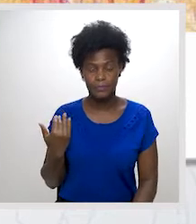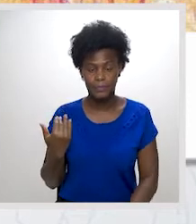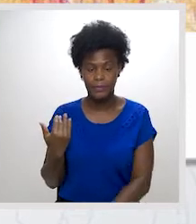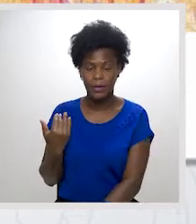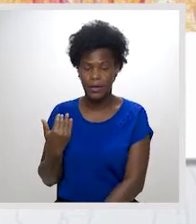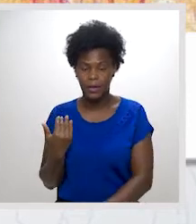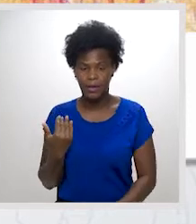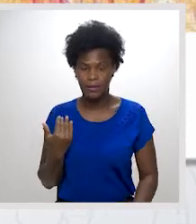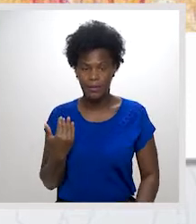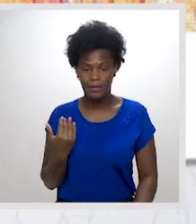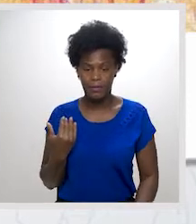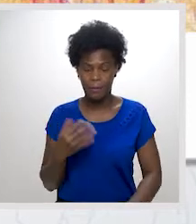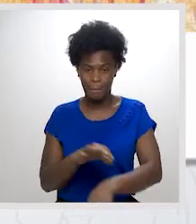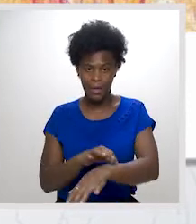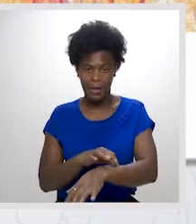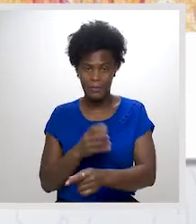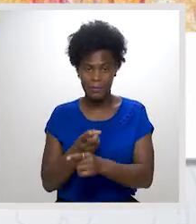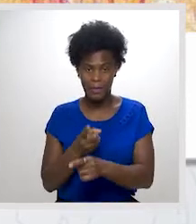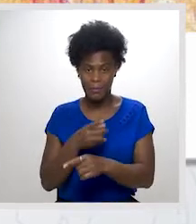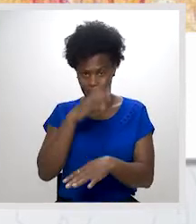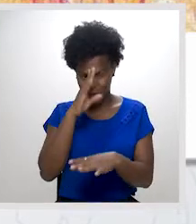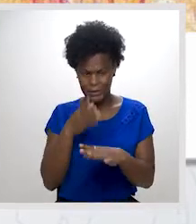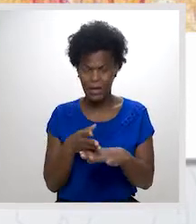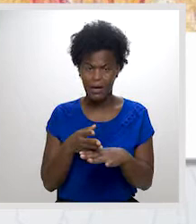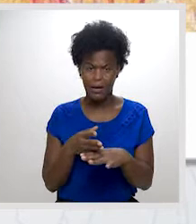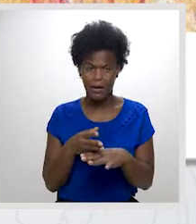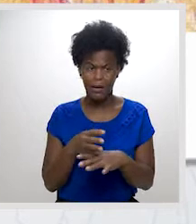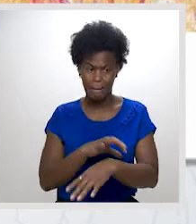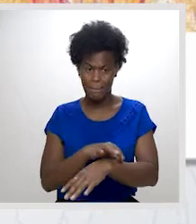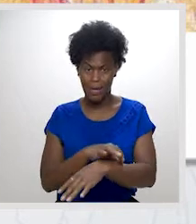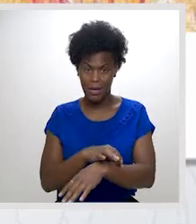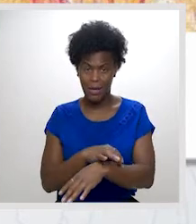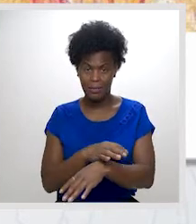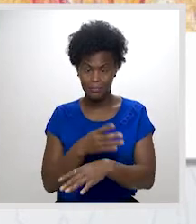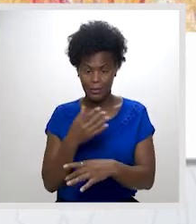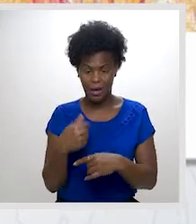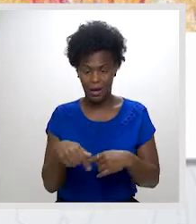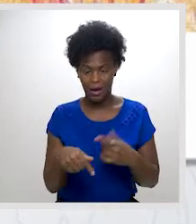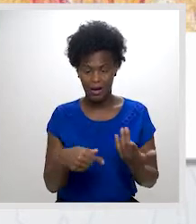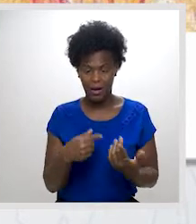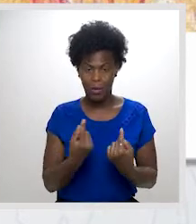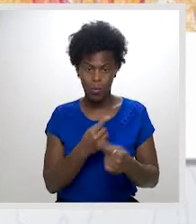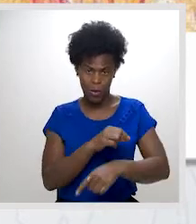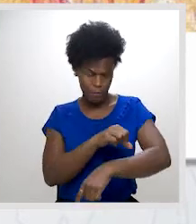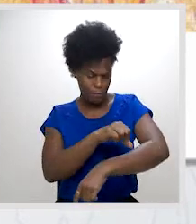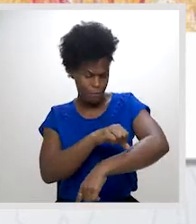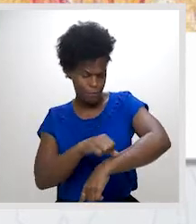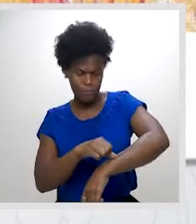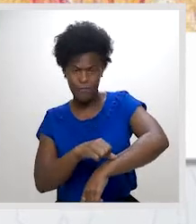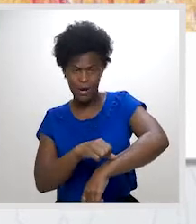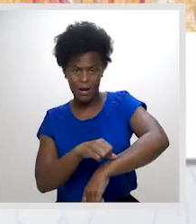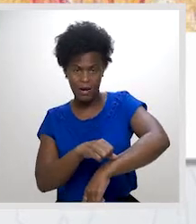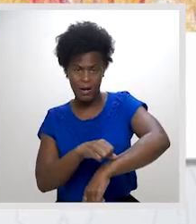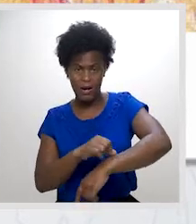que aconteceu a parte da pele, a pele propriamente dita. Uma teve um